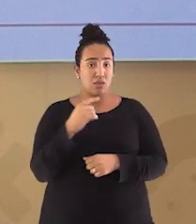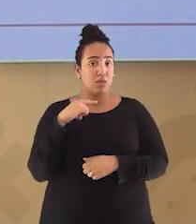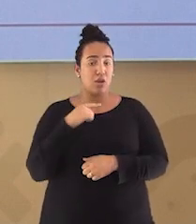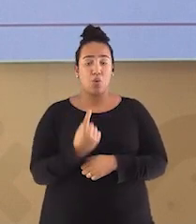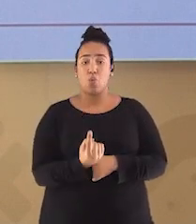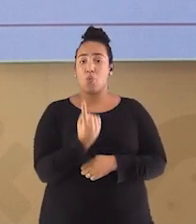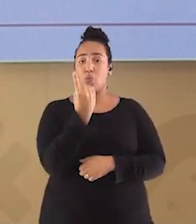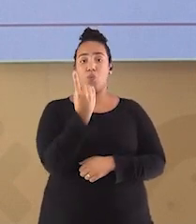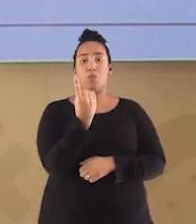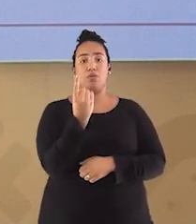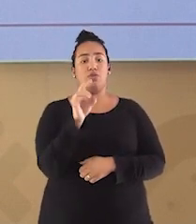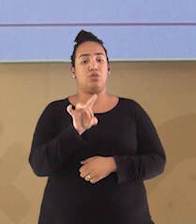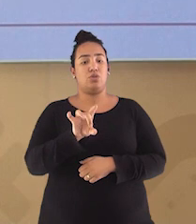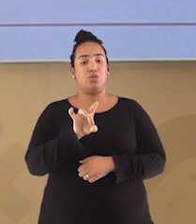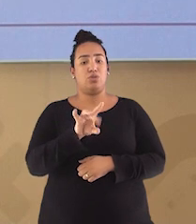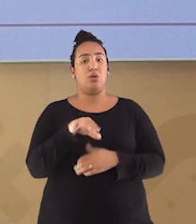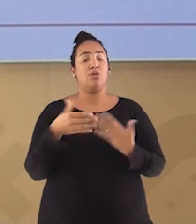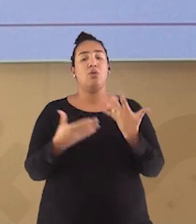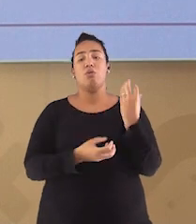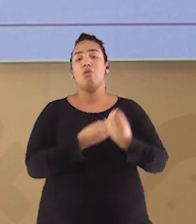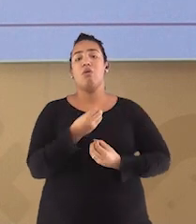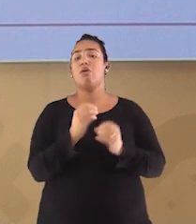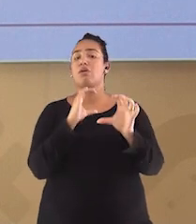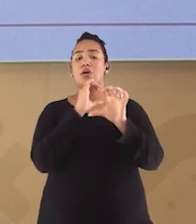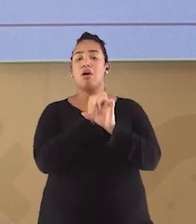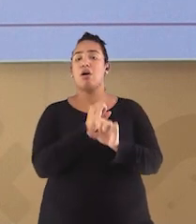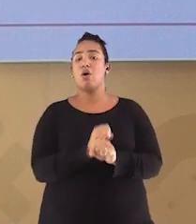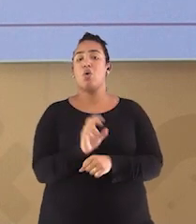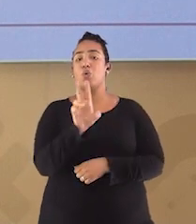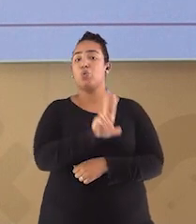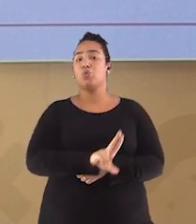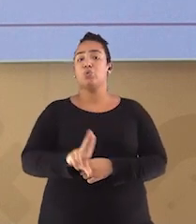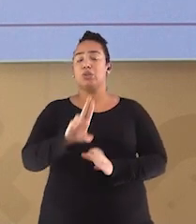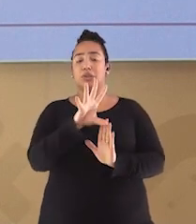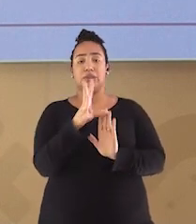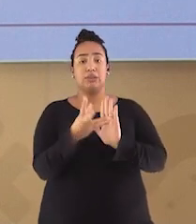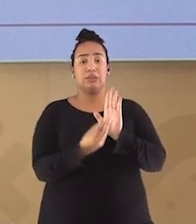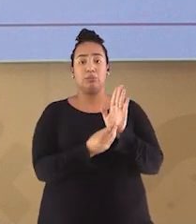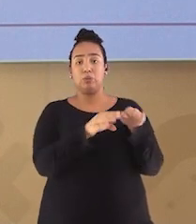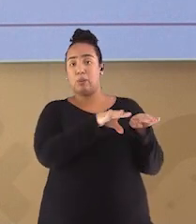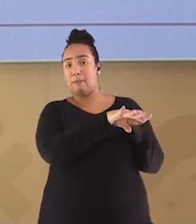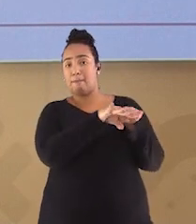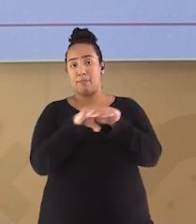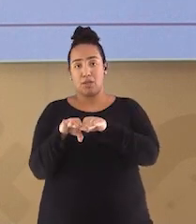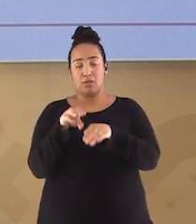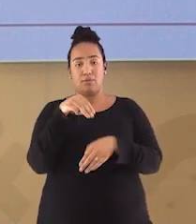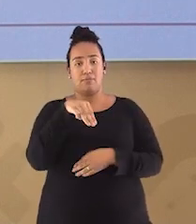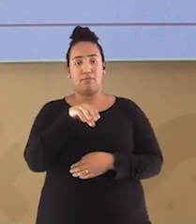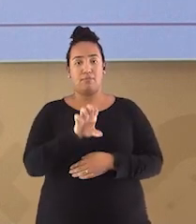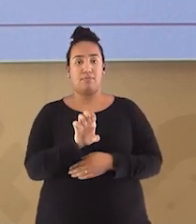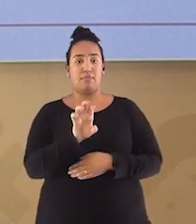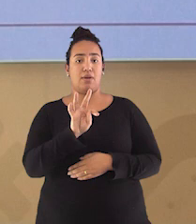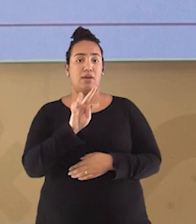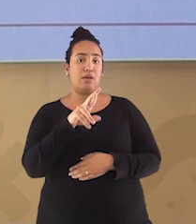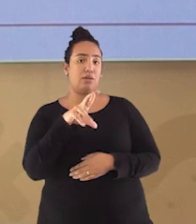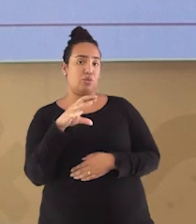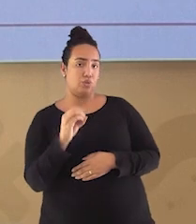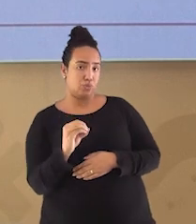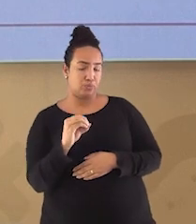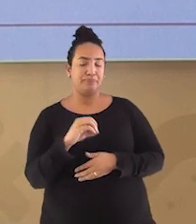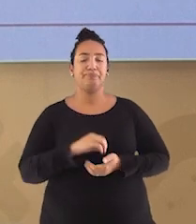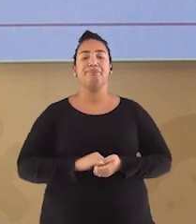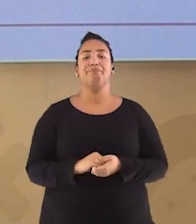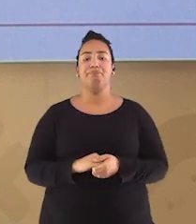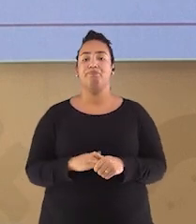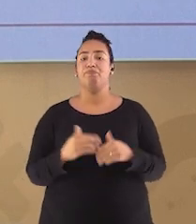linear e para o seu cálculo usamos como unidade de medida padrão o metro e seus derivados o